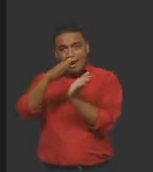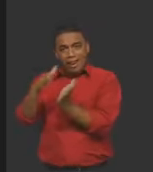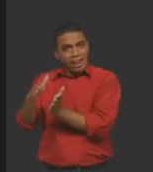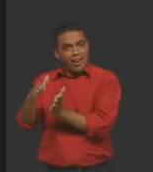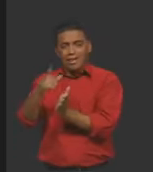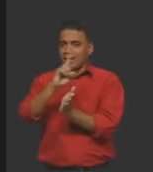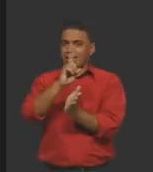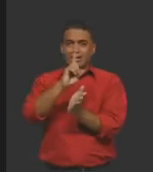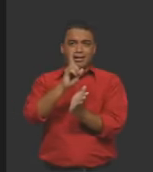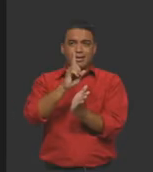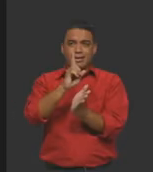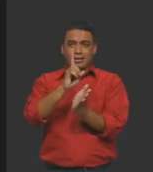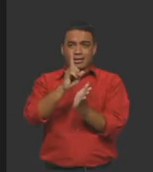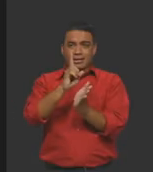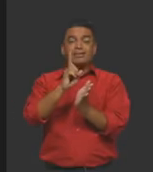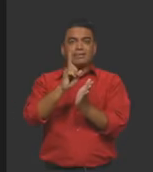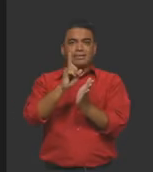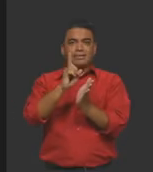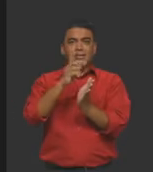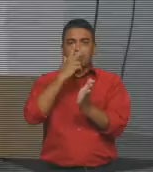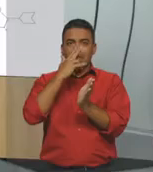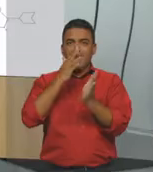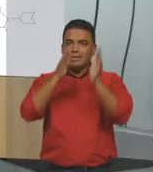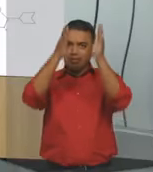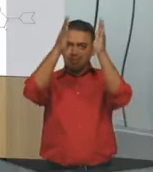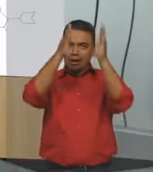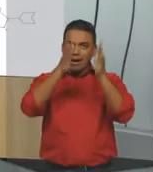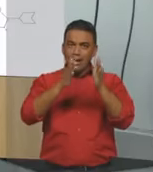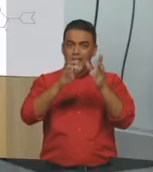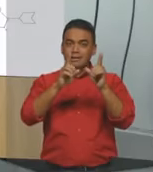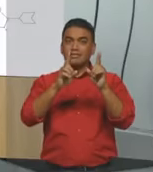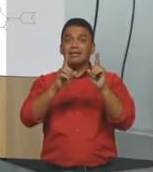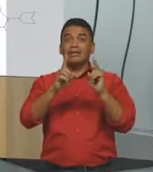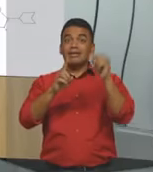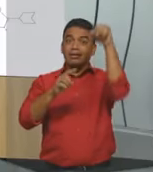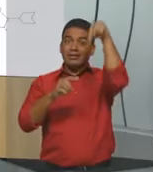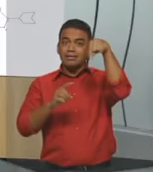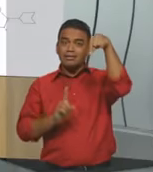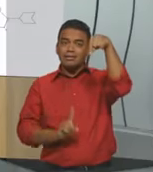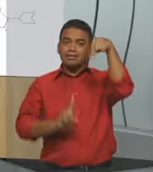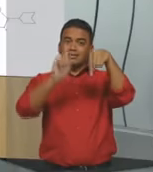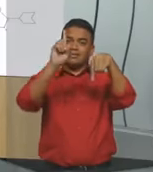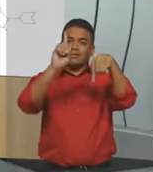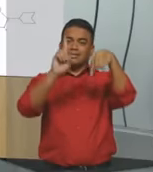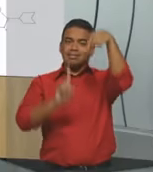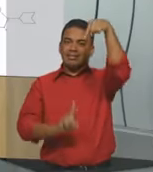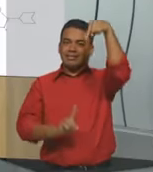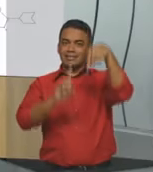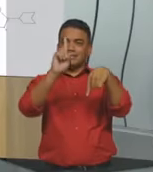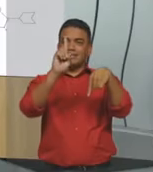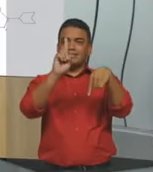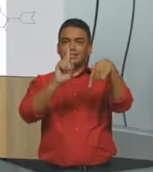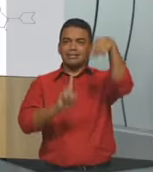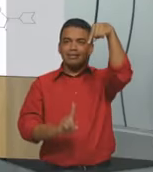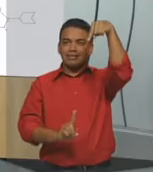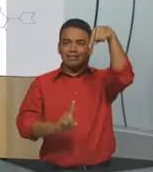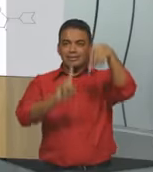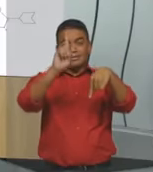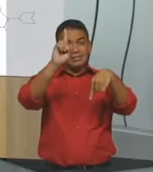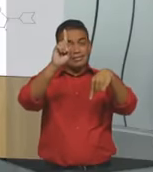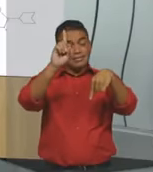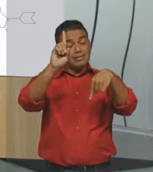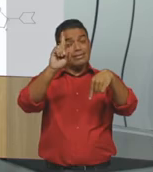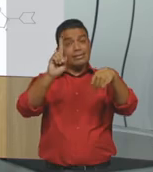estão assim, paralelas, mas elas são antiparalelas por conta do sentido. Sempre vai de quê? De